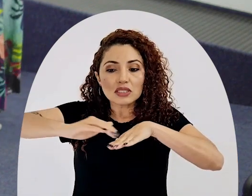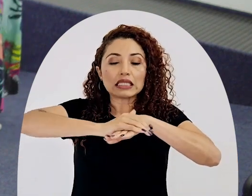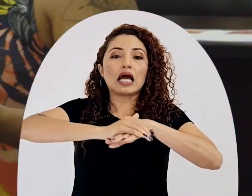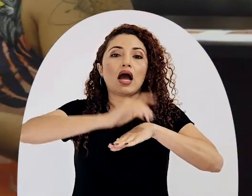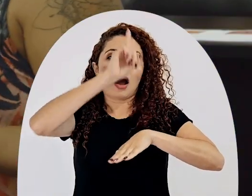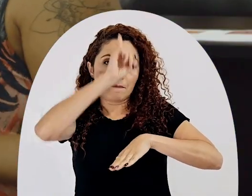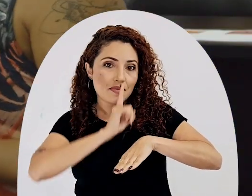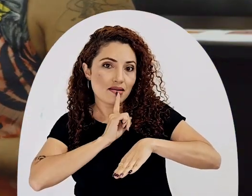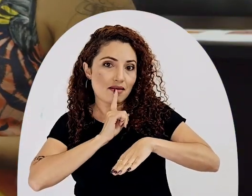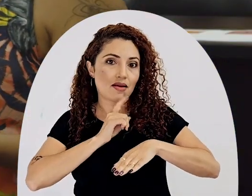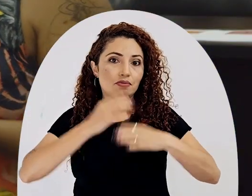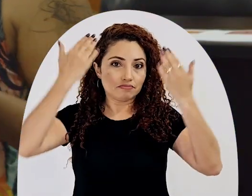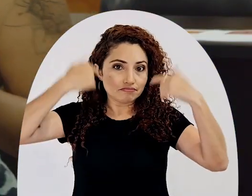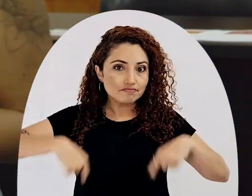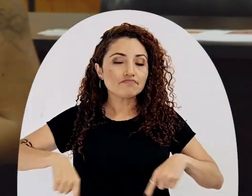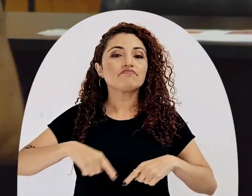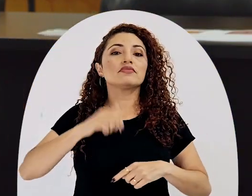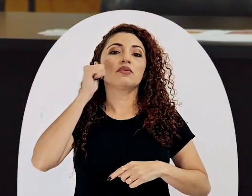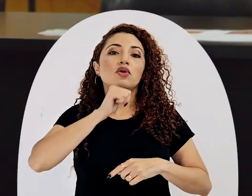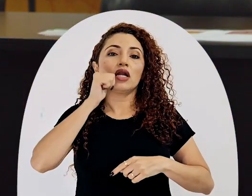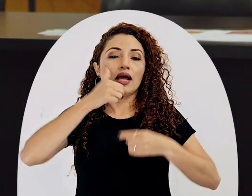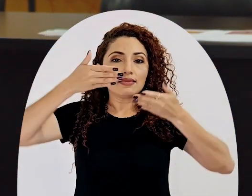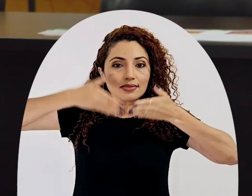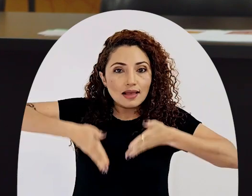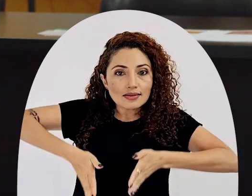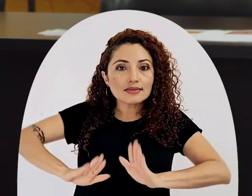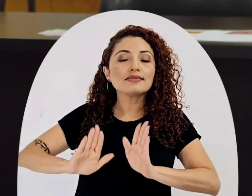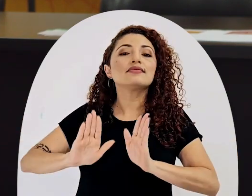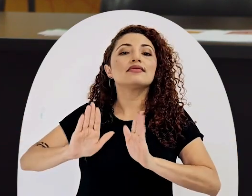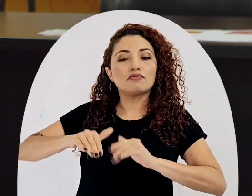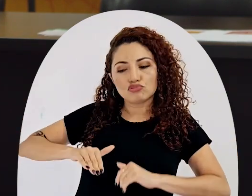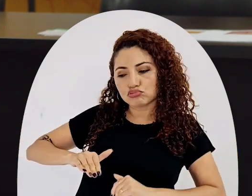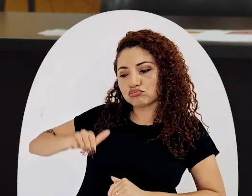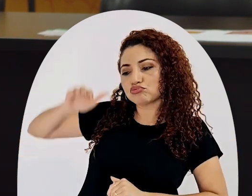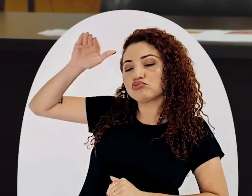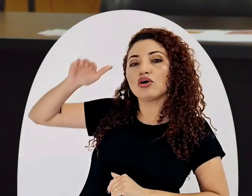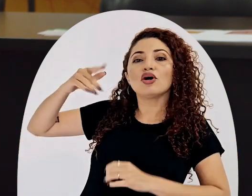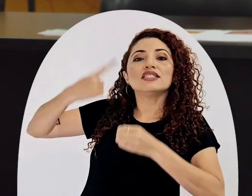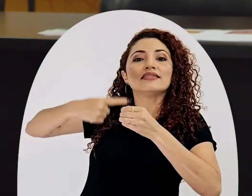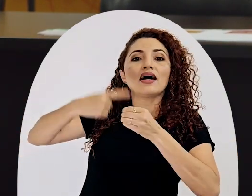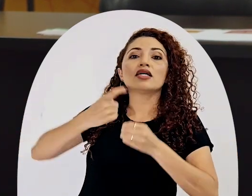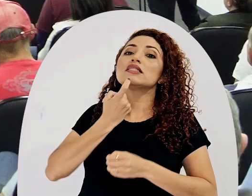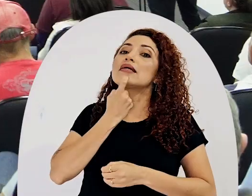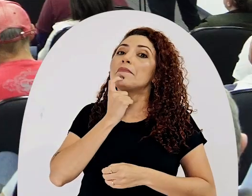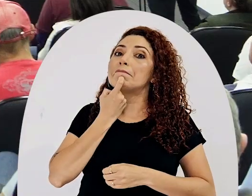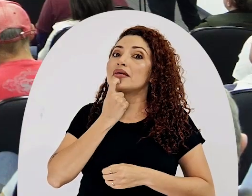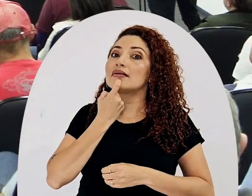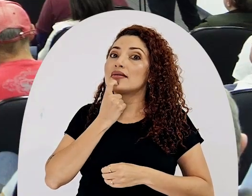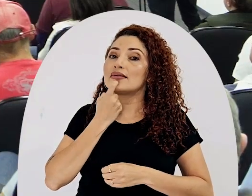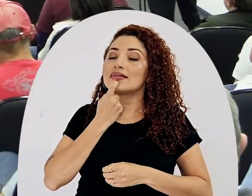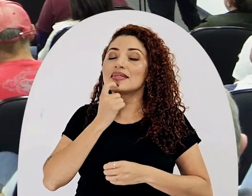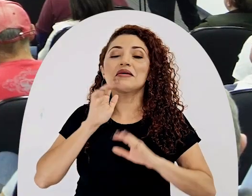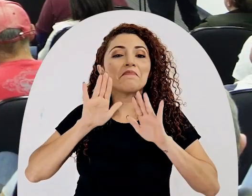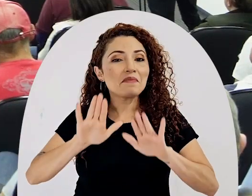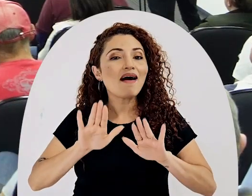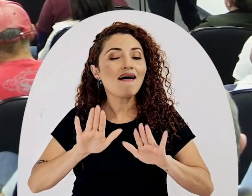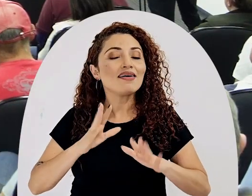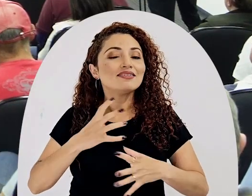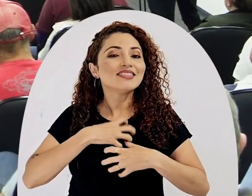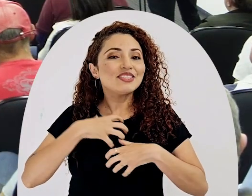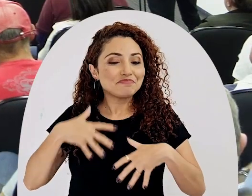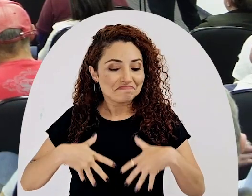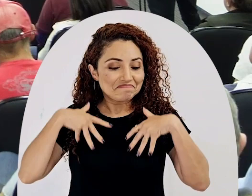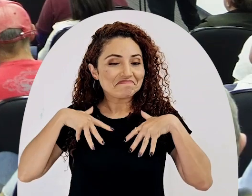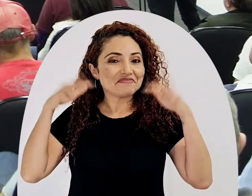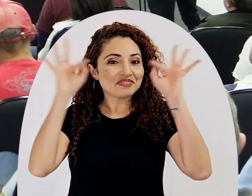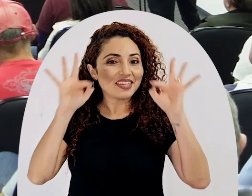uma mulher nascida e crescida em Campinas, interior do estado de São Paulo. Mas eu falo que fico muito feliz de estar por aqui, porque